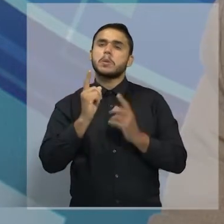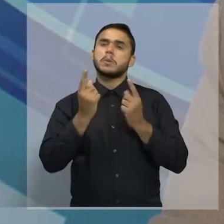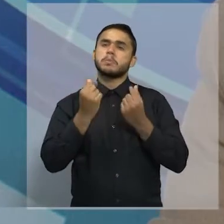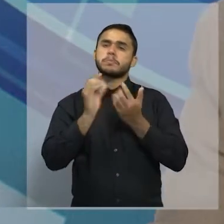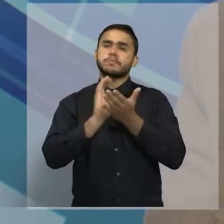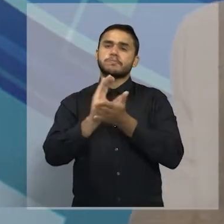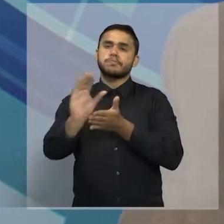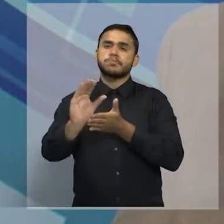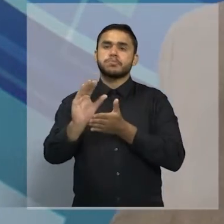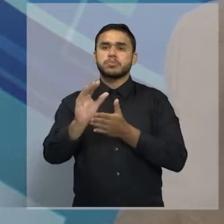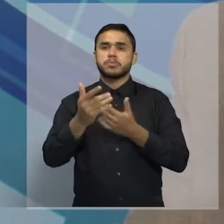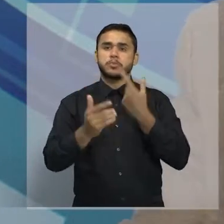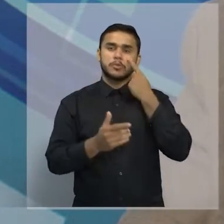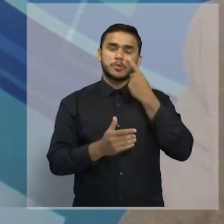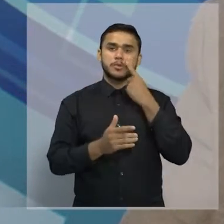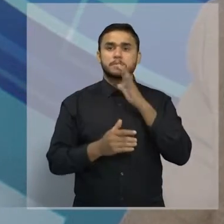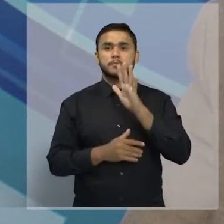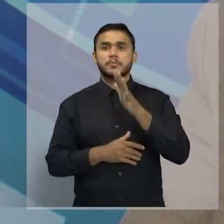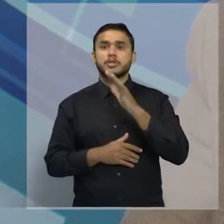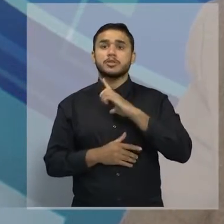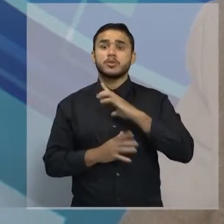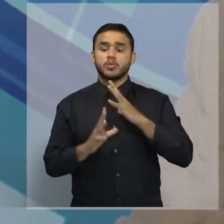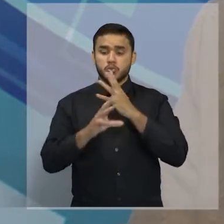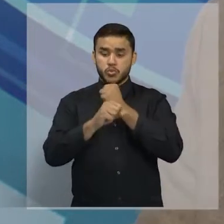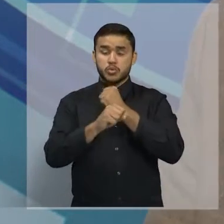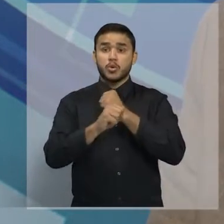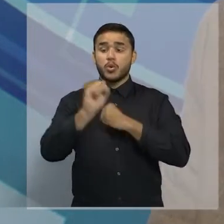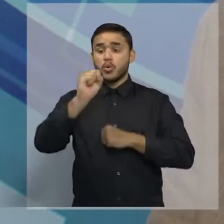numa alíquota que vai de 8 a 11, dependendo do salário